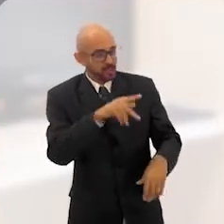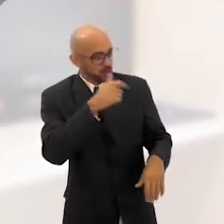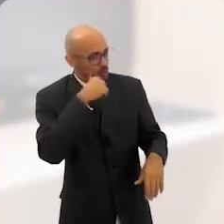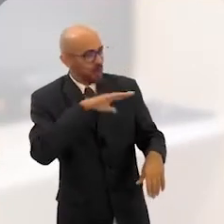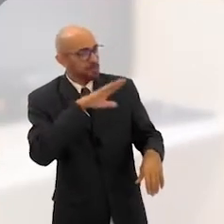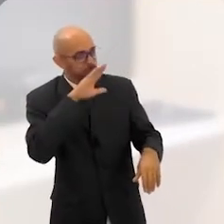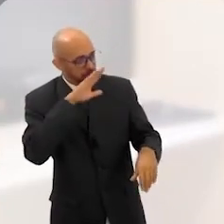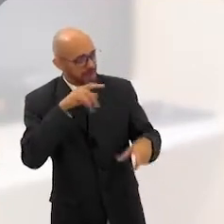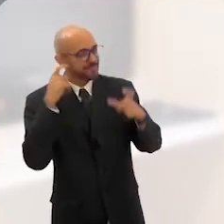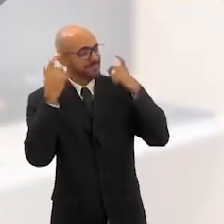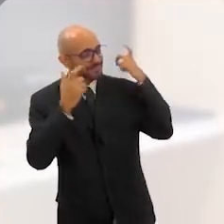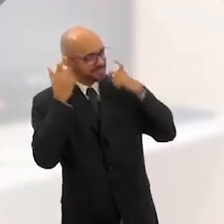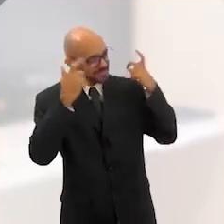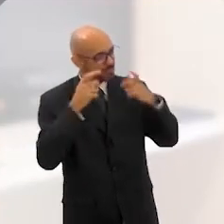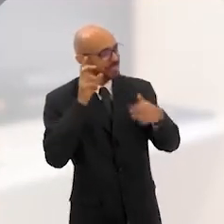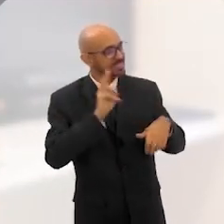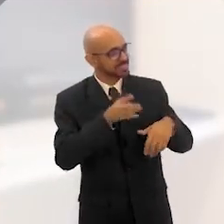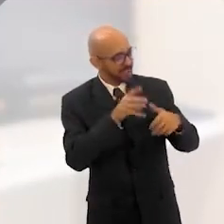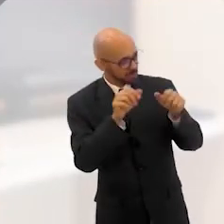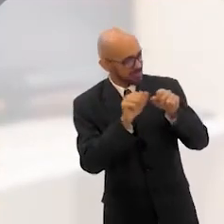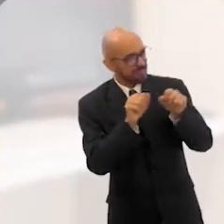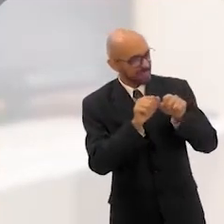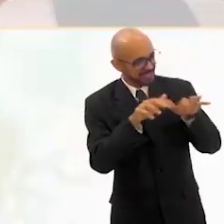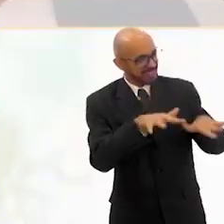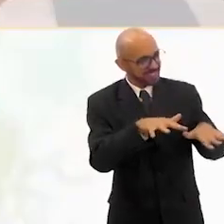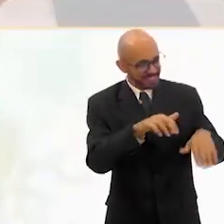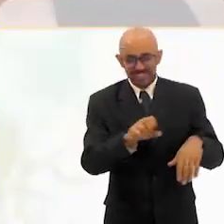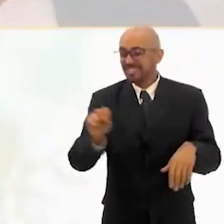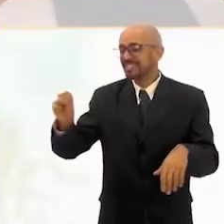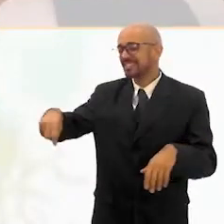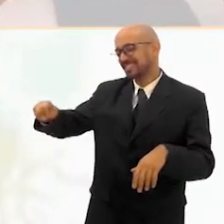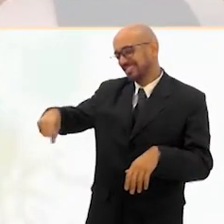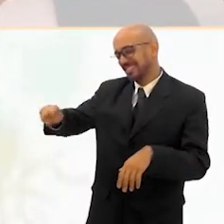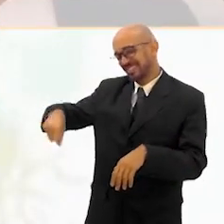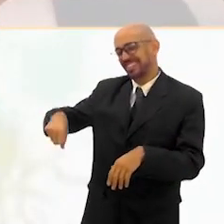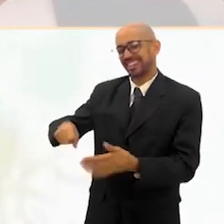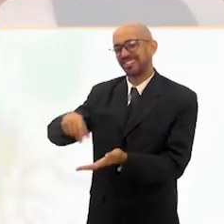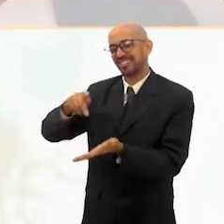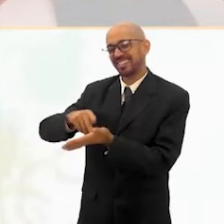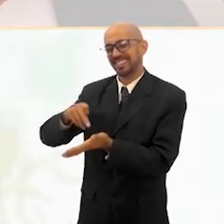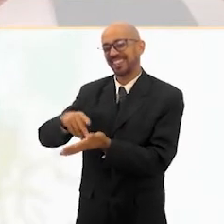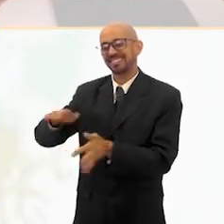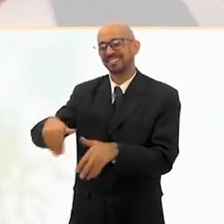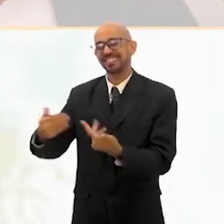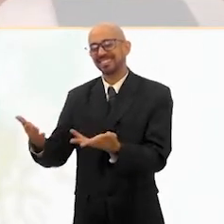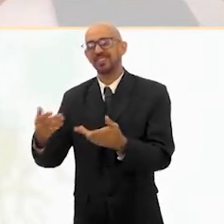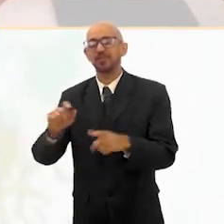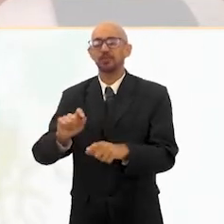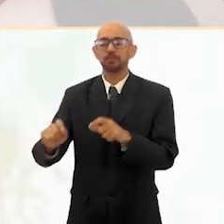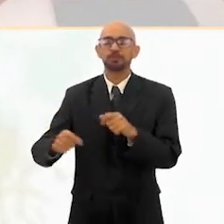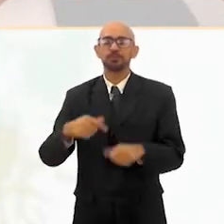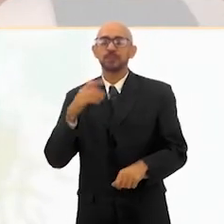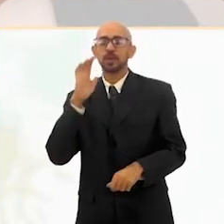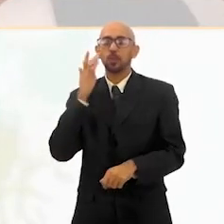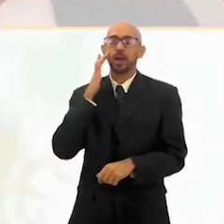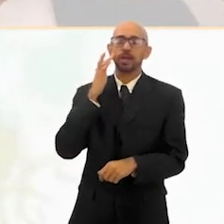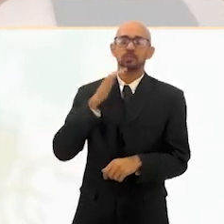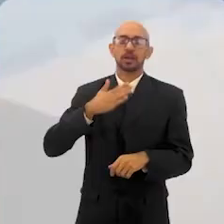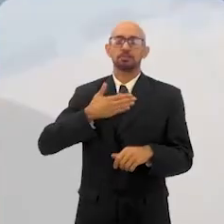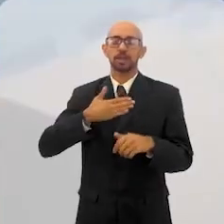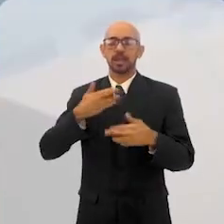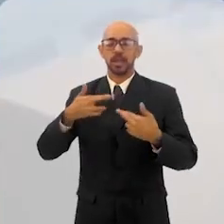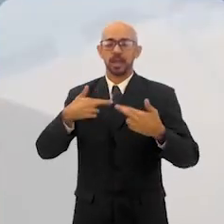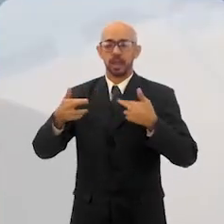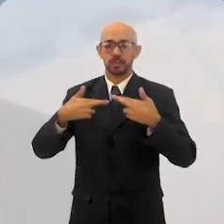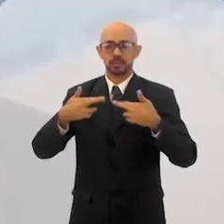de se desesperar cada vez que você fazia uma coisa dessas, né? Exatamente, exatamente. Então, eu acho assim, a